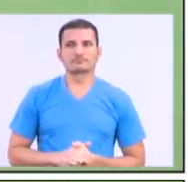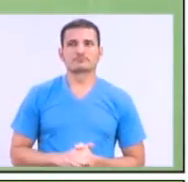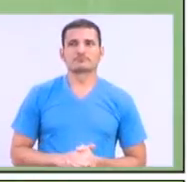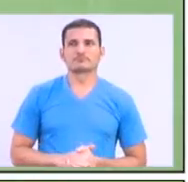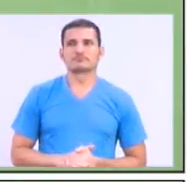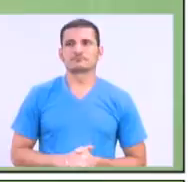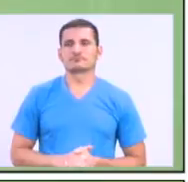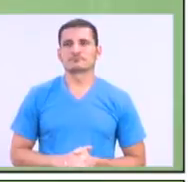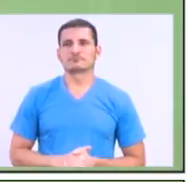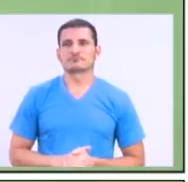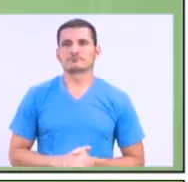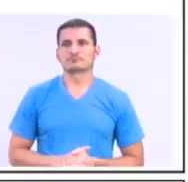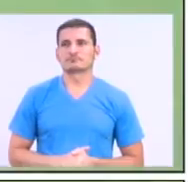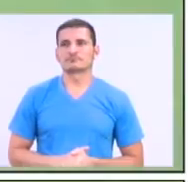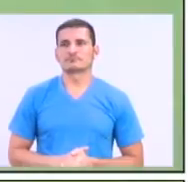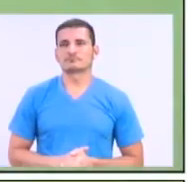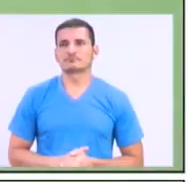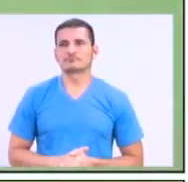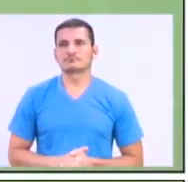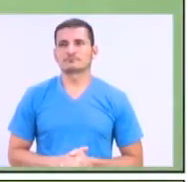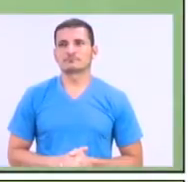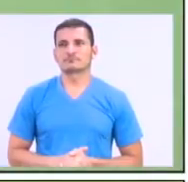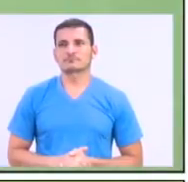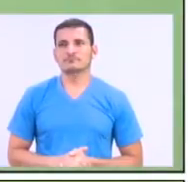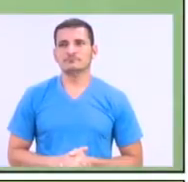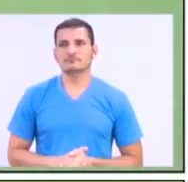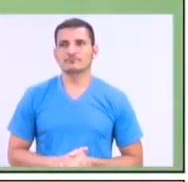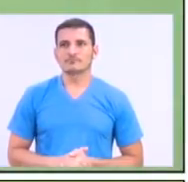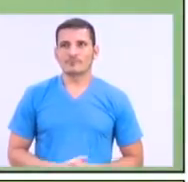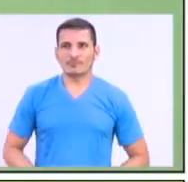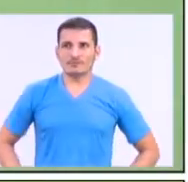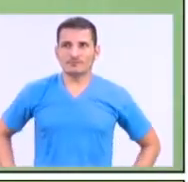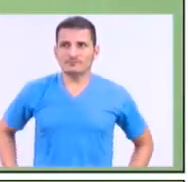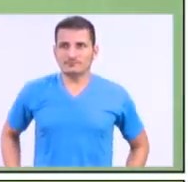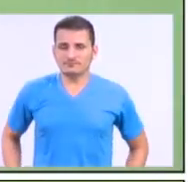valor, decrementar subtrai um valor, certo?